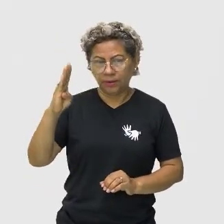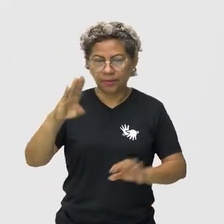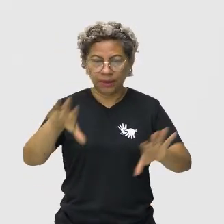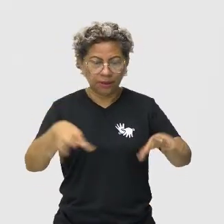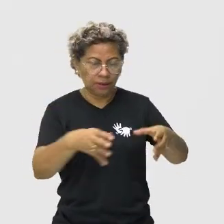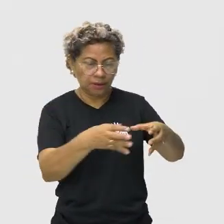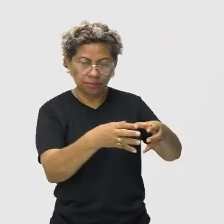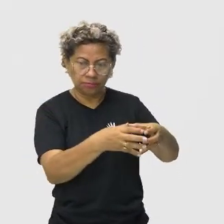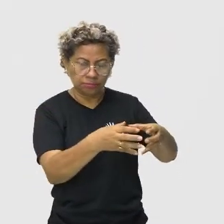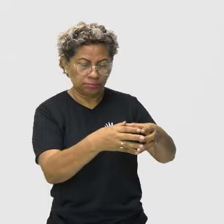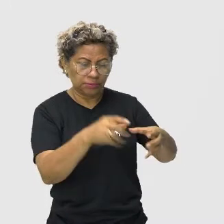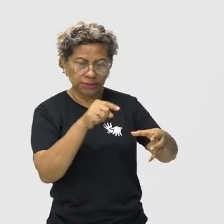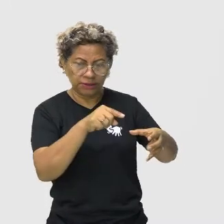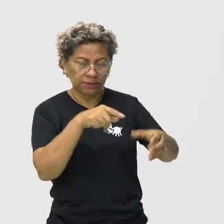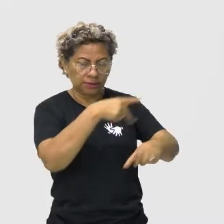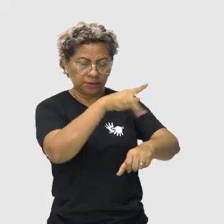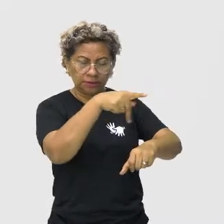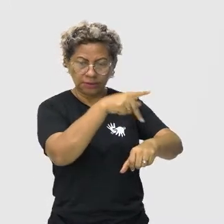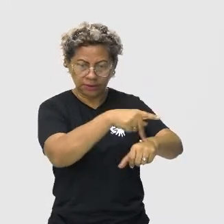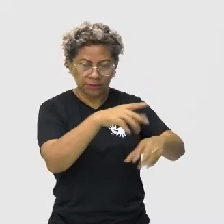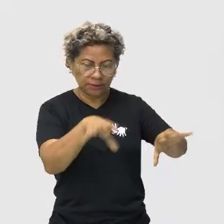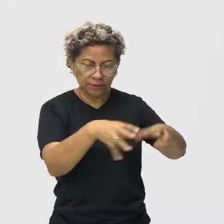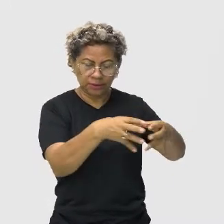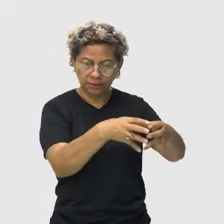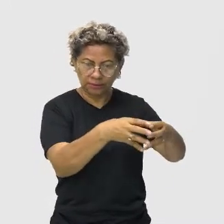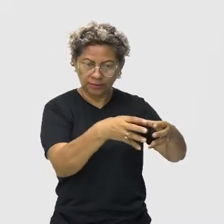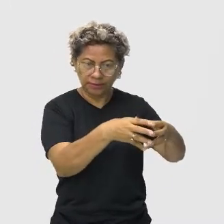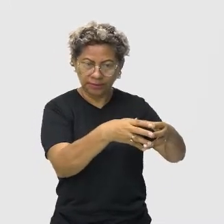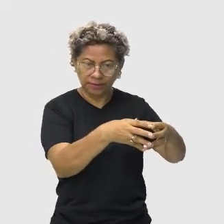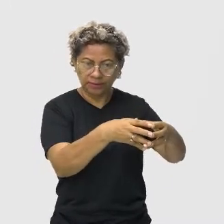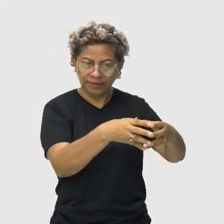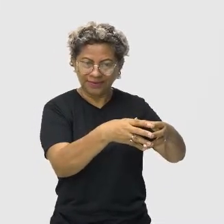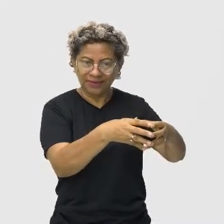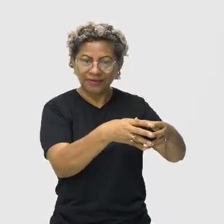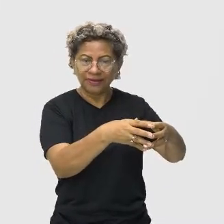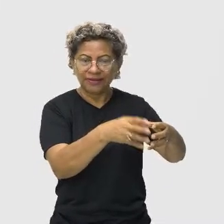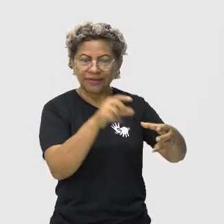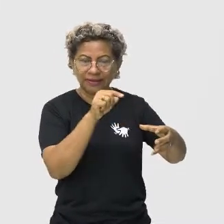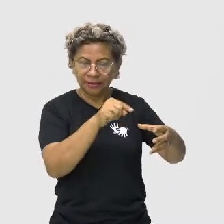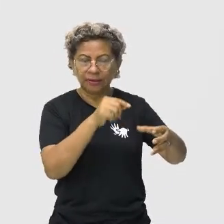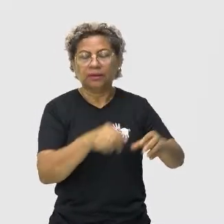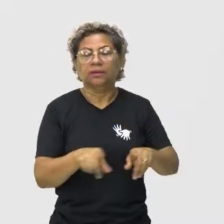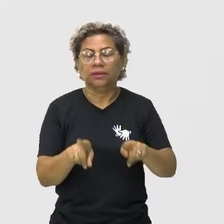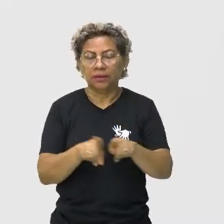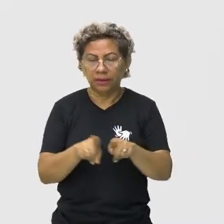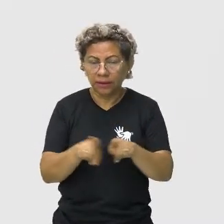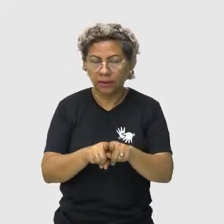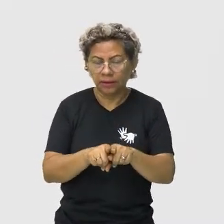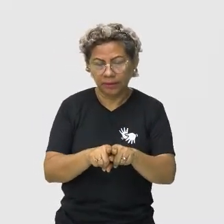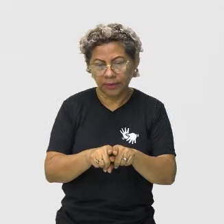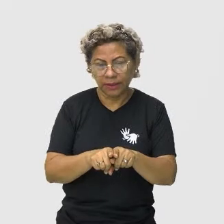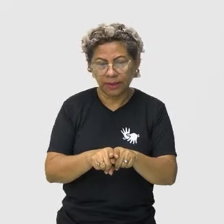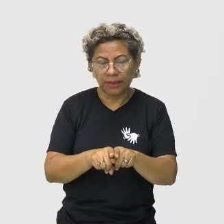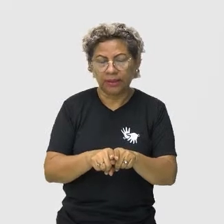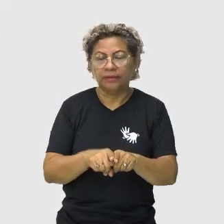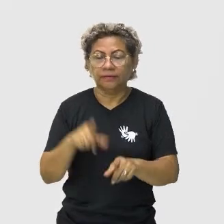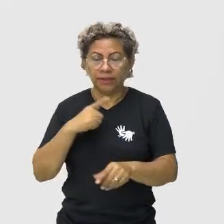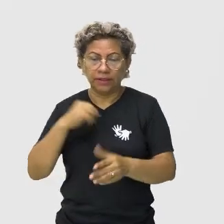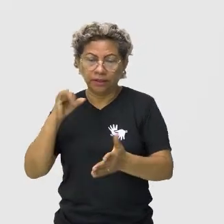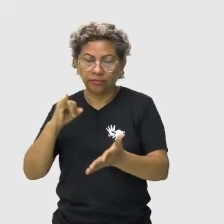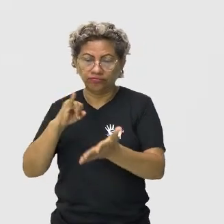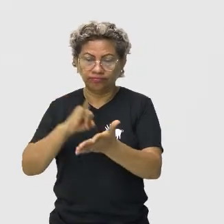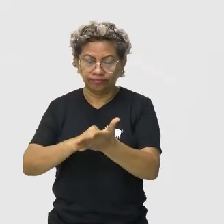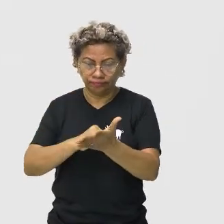fazem parte desse bloco econômico da união aduaneira. Também fica definida aí uma tarifa